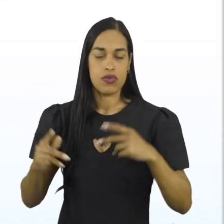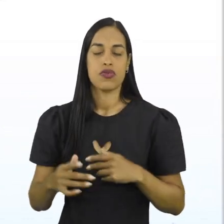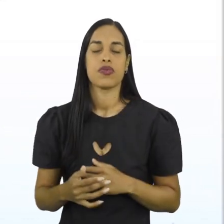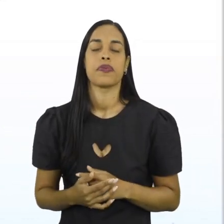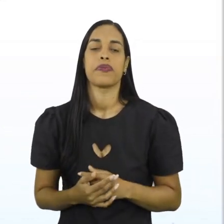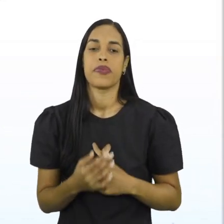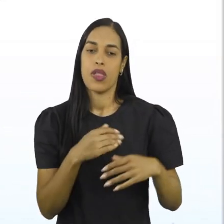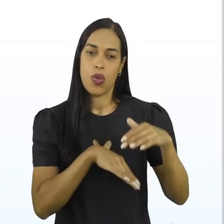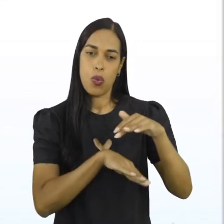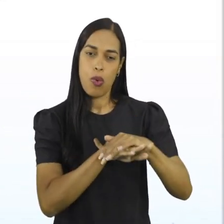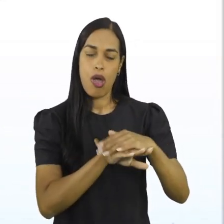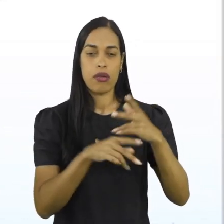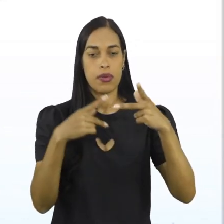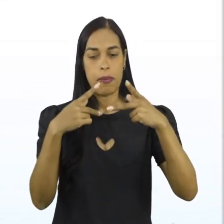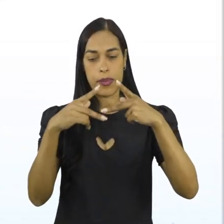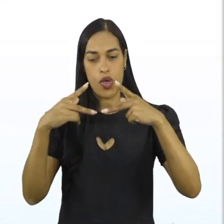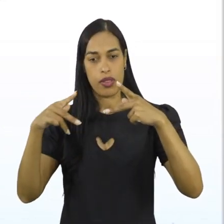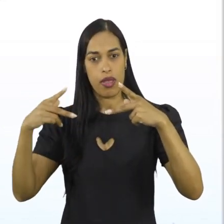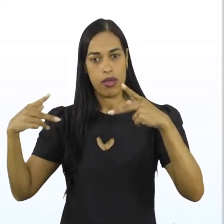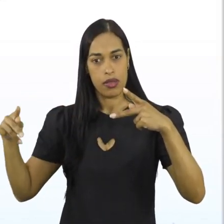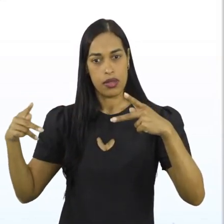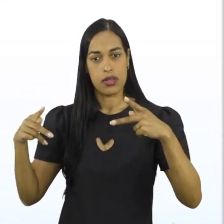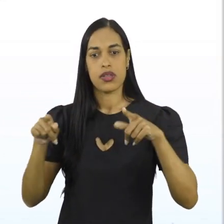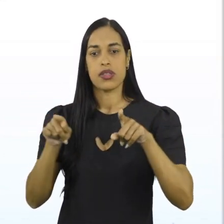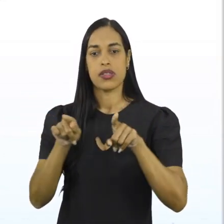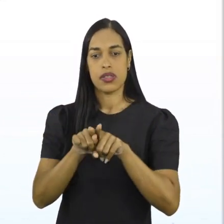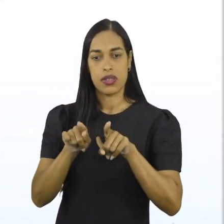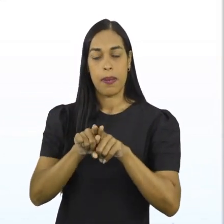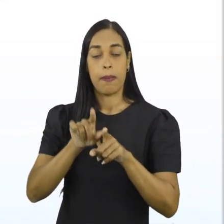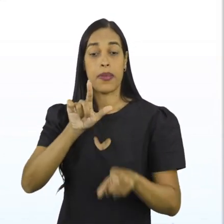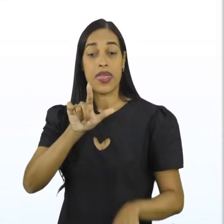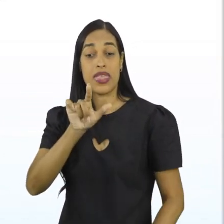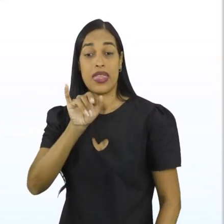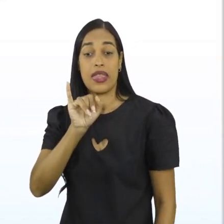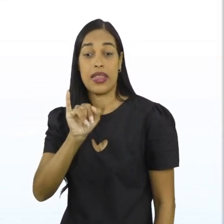Ele armazena proteínas e lipídios.